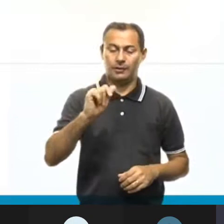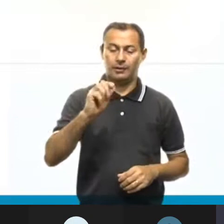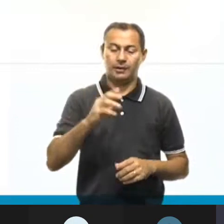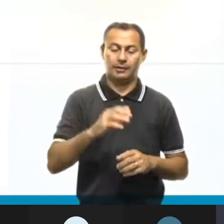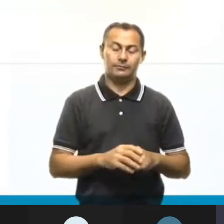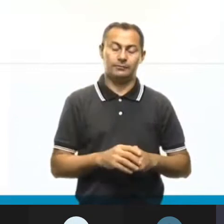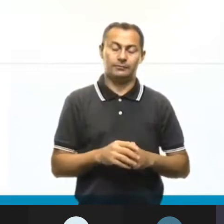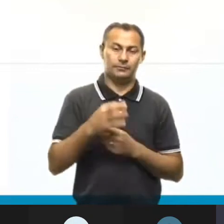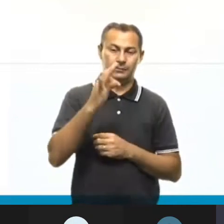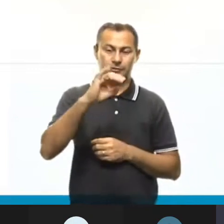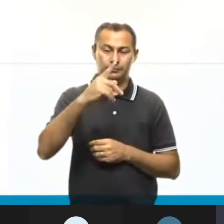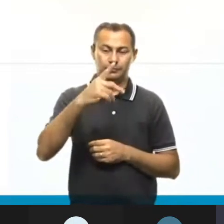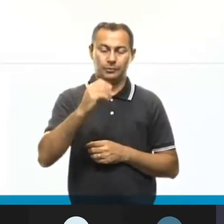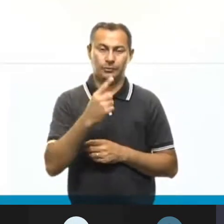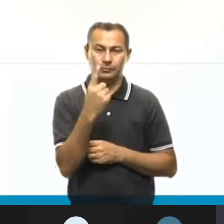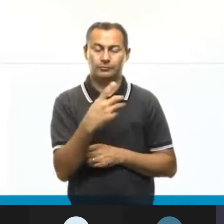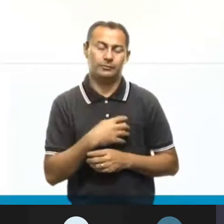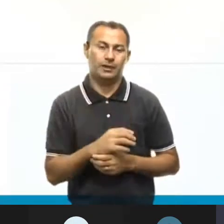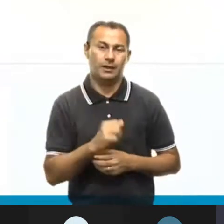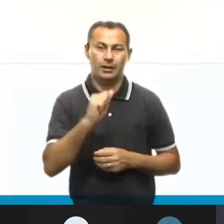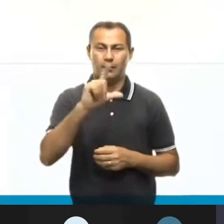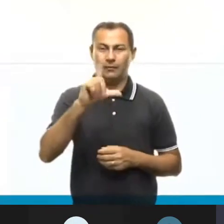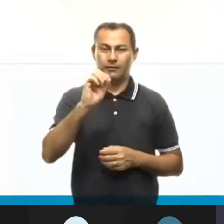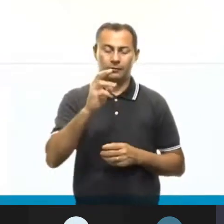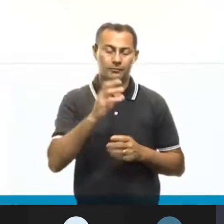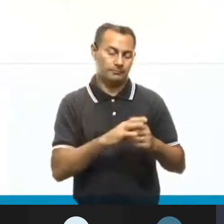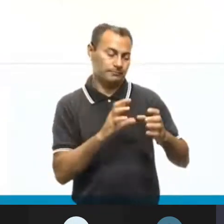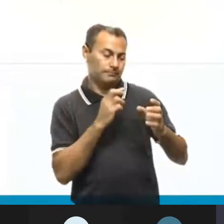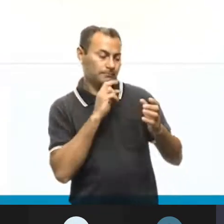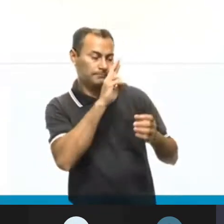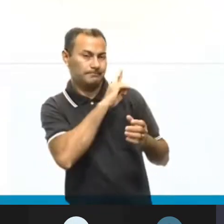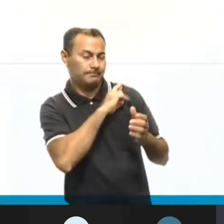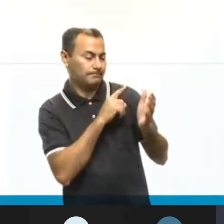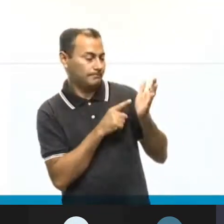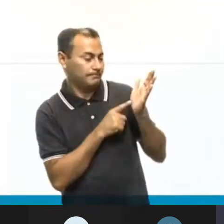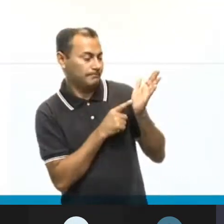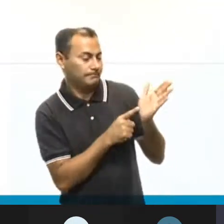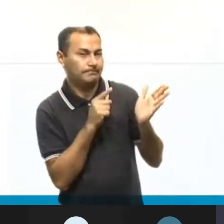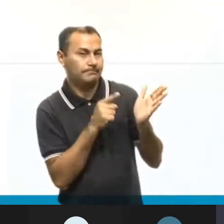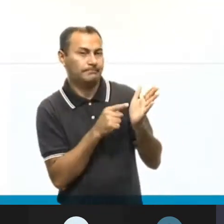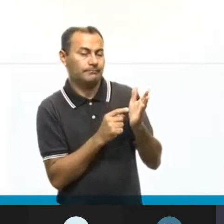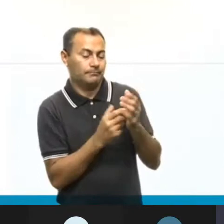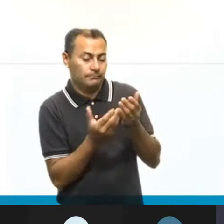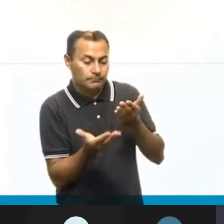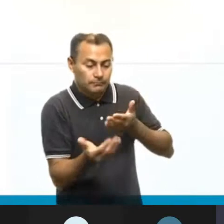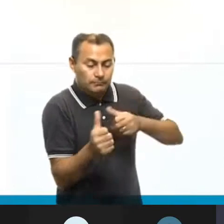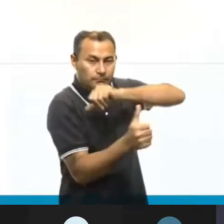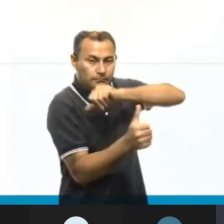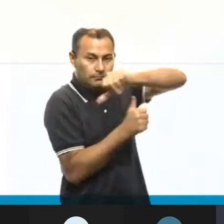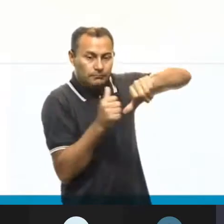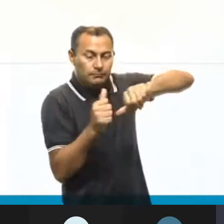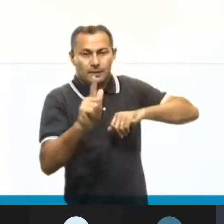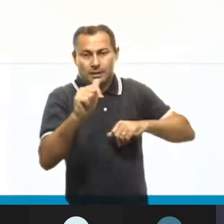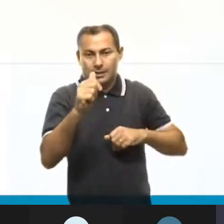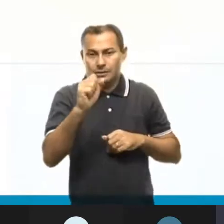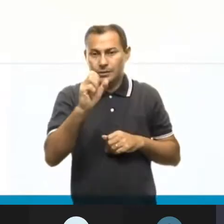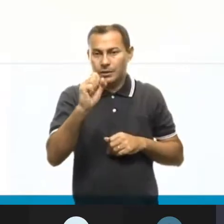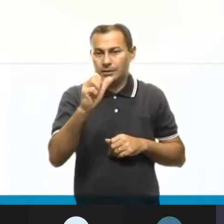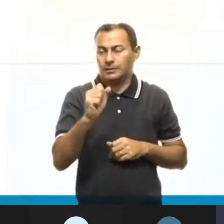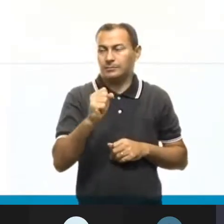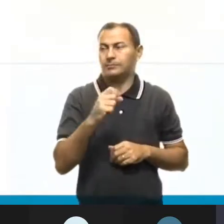1. A célula alveolar do tipo 1 é a responsável, né, pelas trocas gasosas.